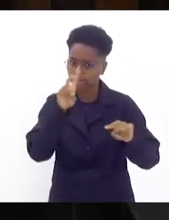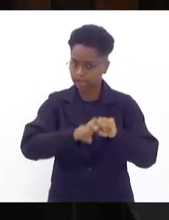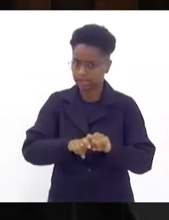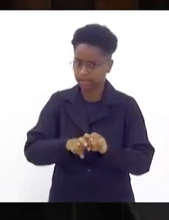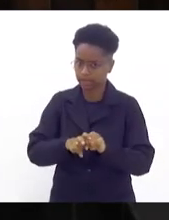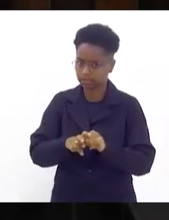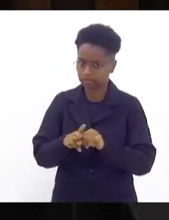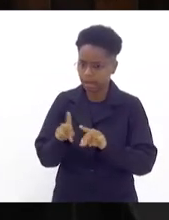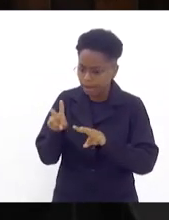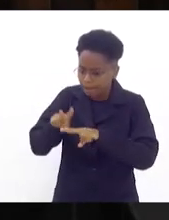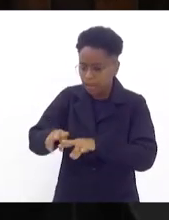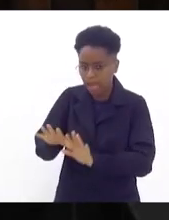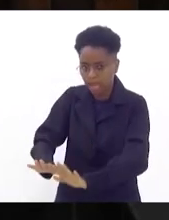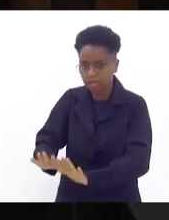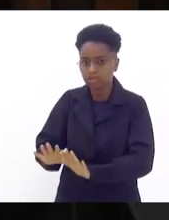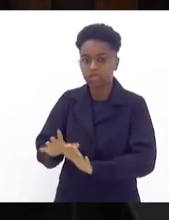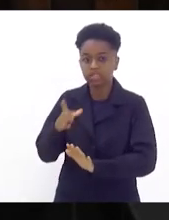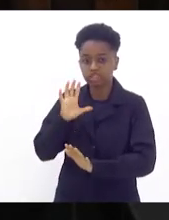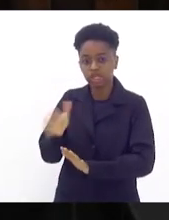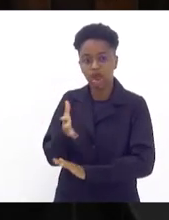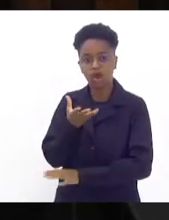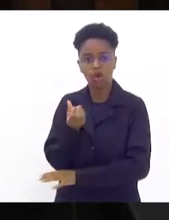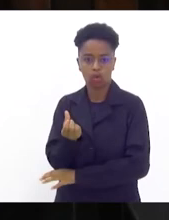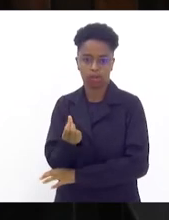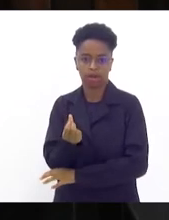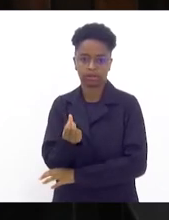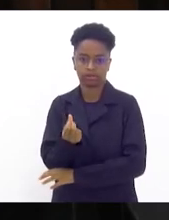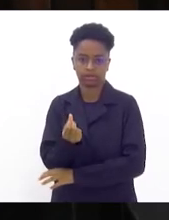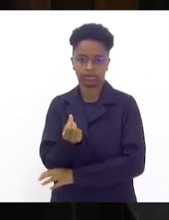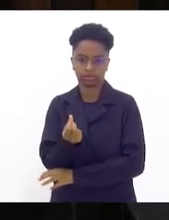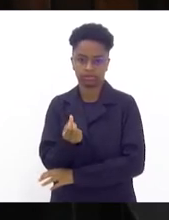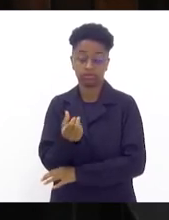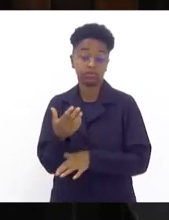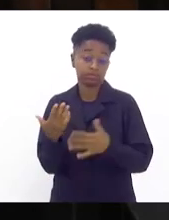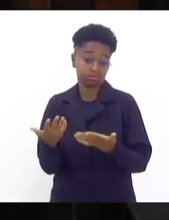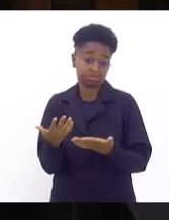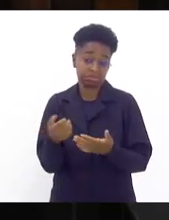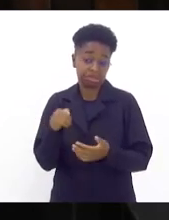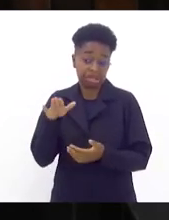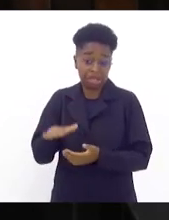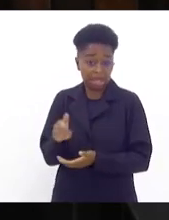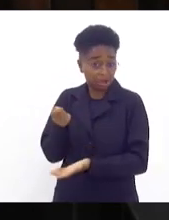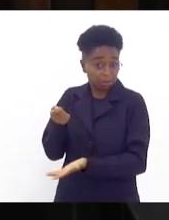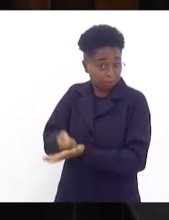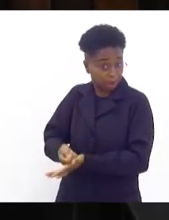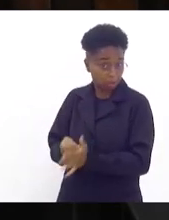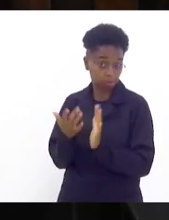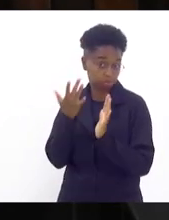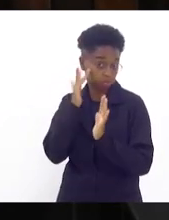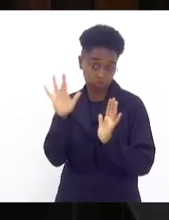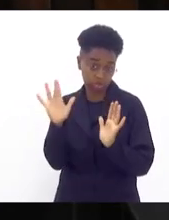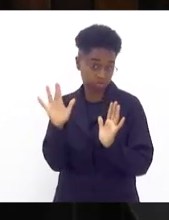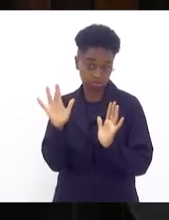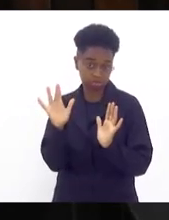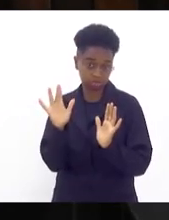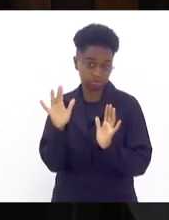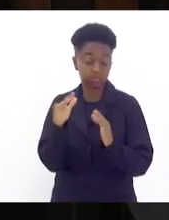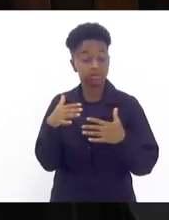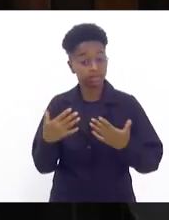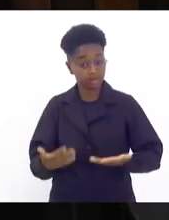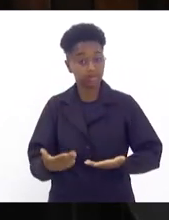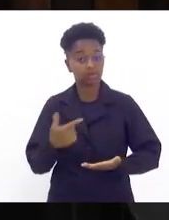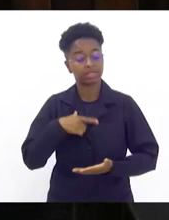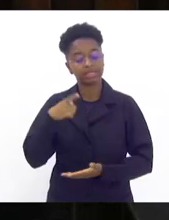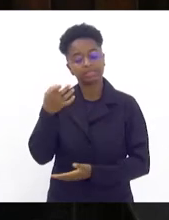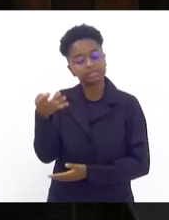cativas que estão todas ocupadas. Ocupadas sabe-se lá por quem. Então, tenho certeza que a comissão de